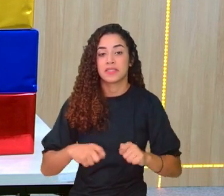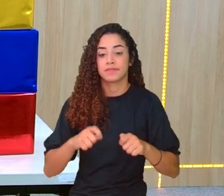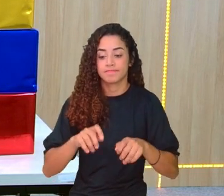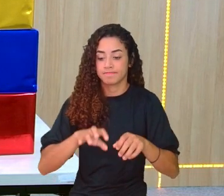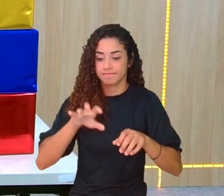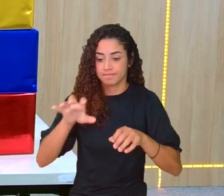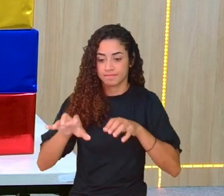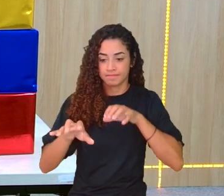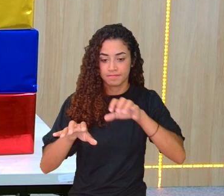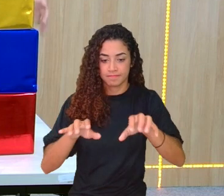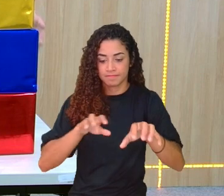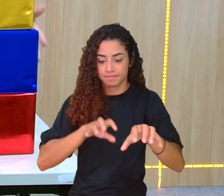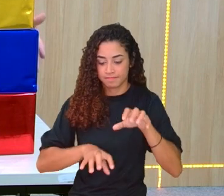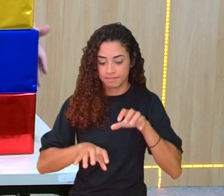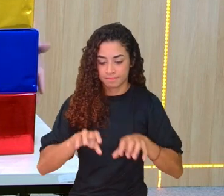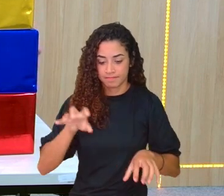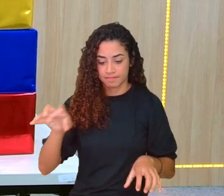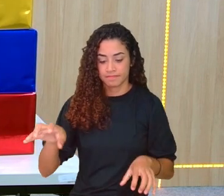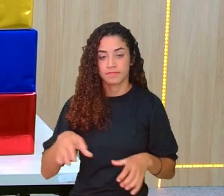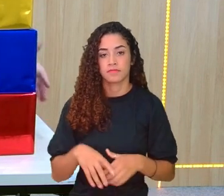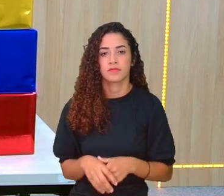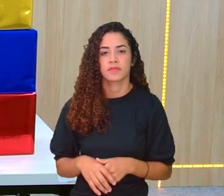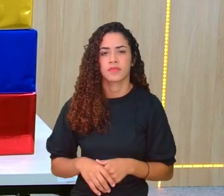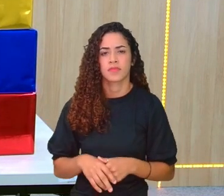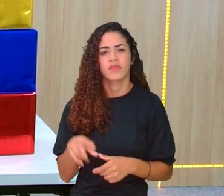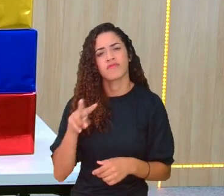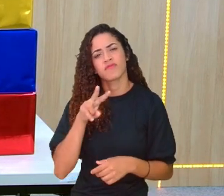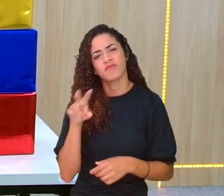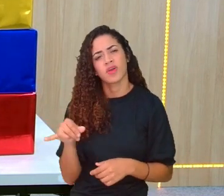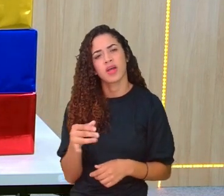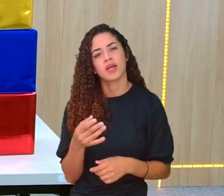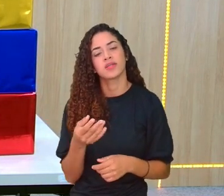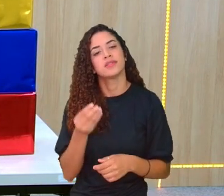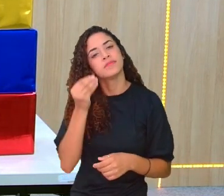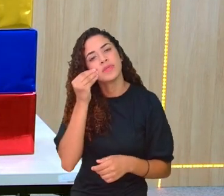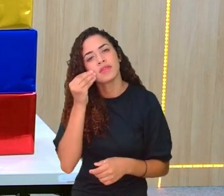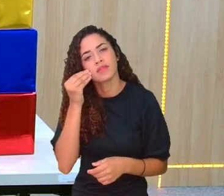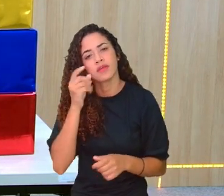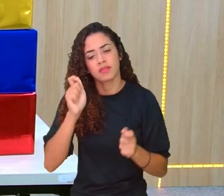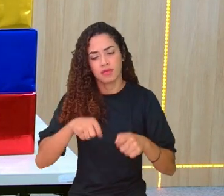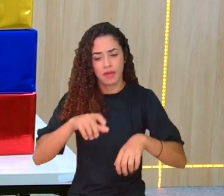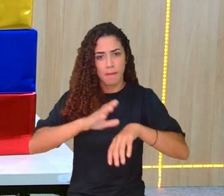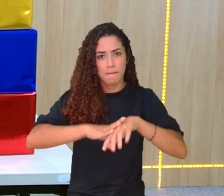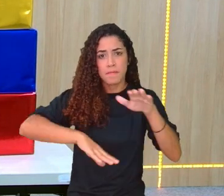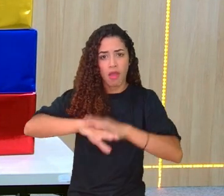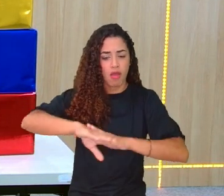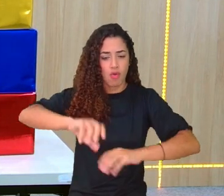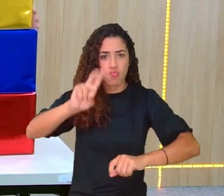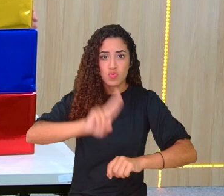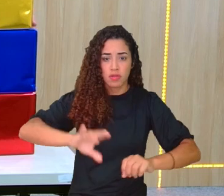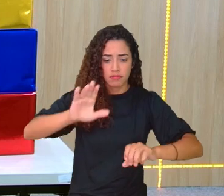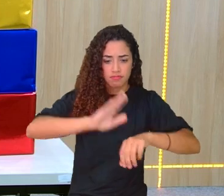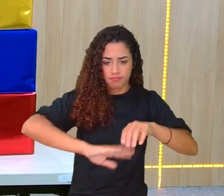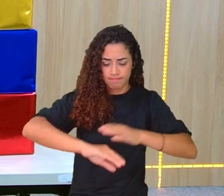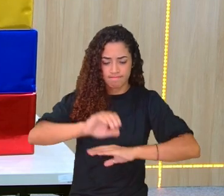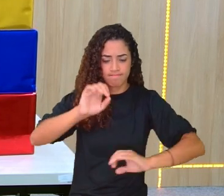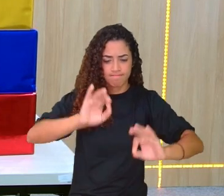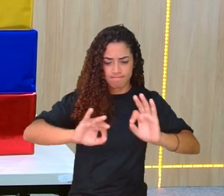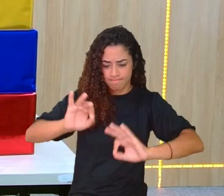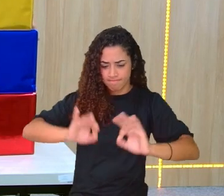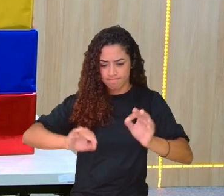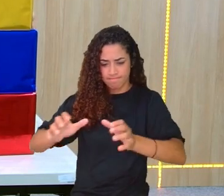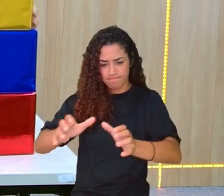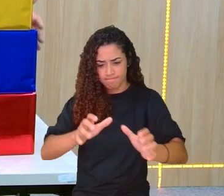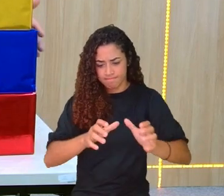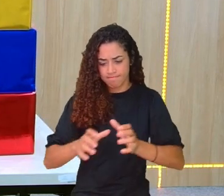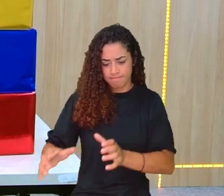em diversos problemas. Bora experimentar? Bora manipular? É tão bom. E outra coisa que